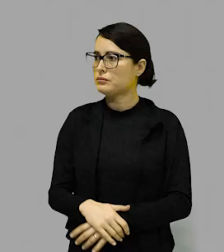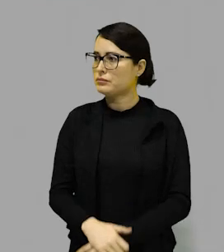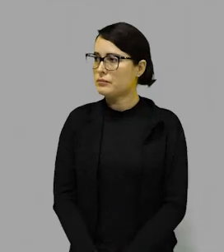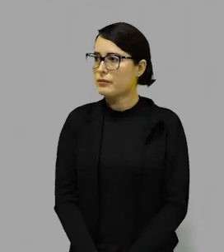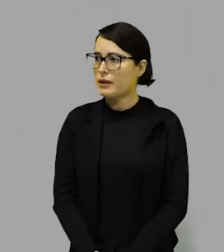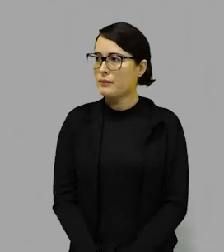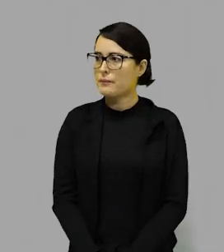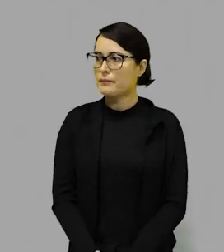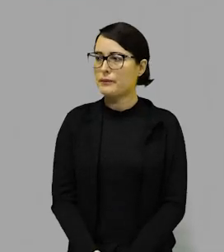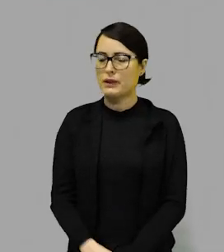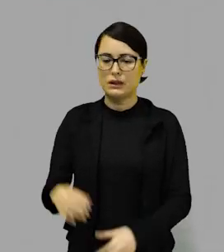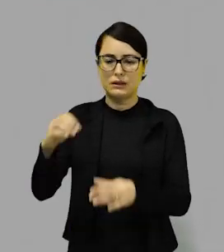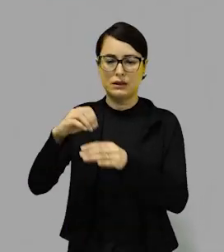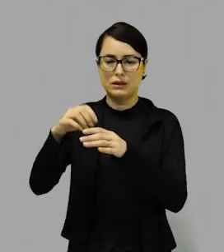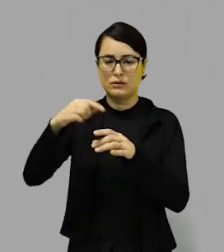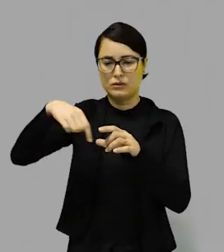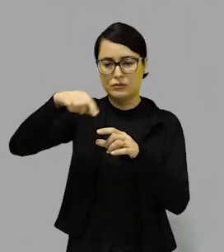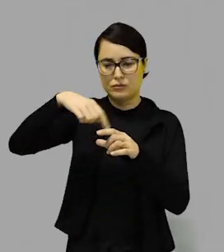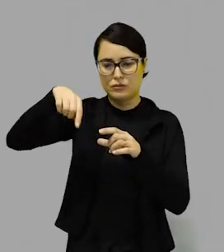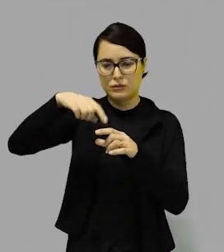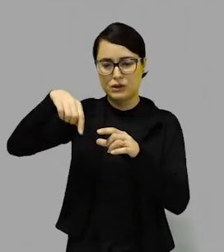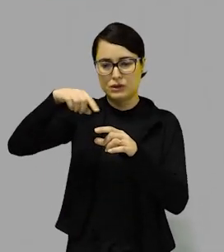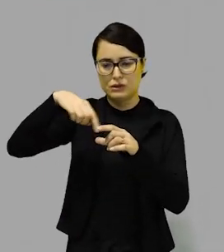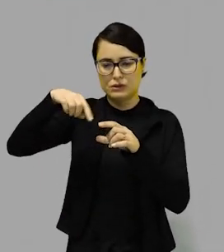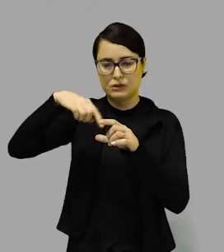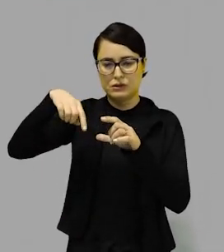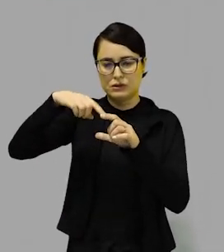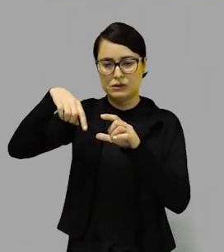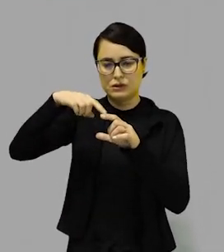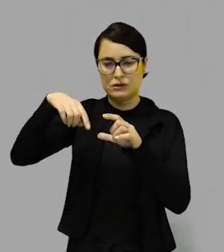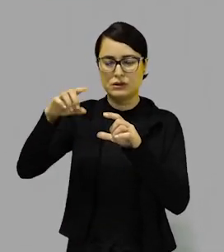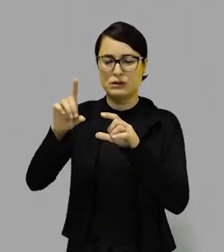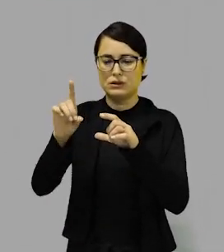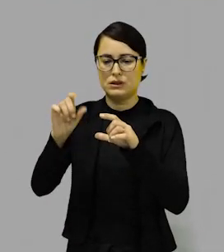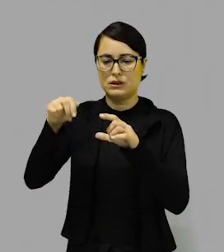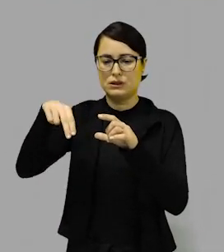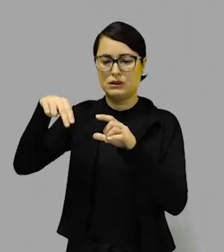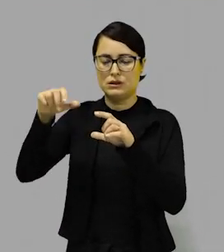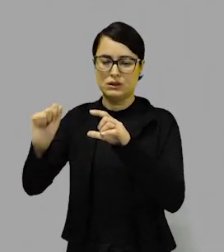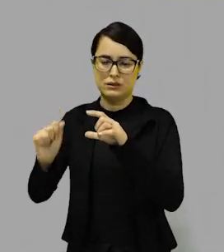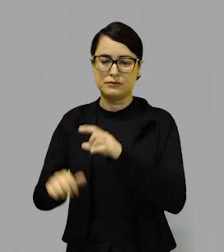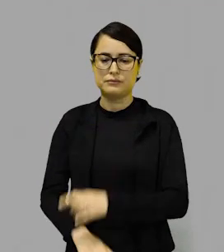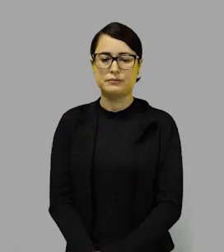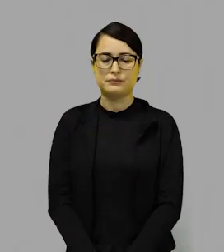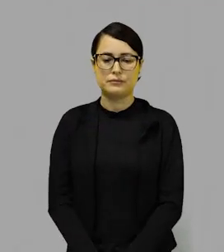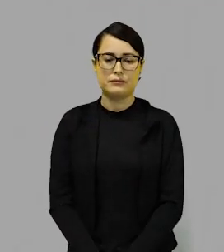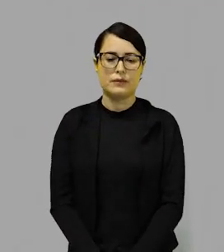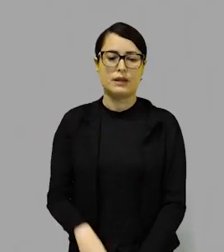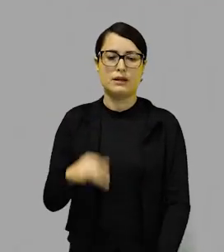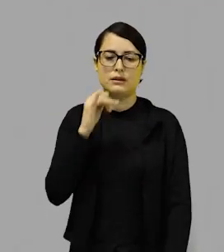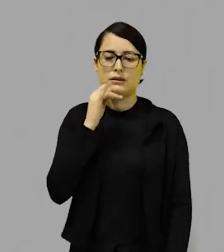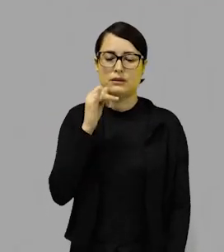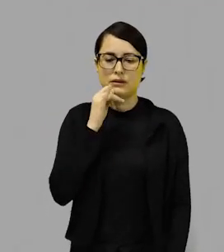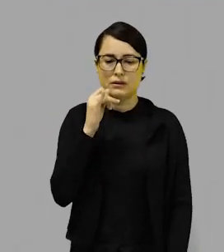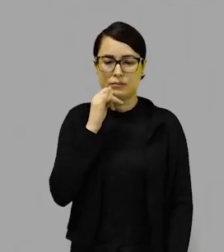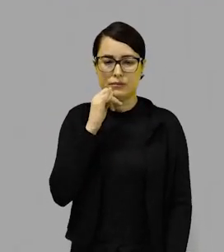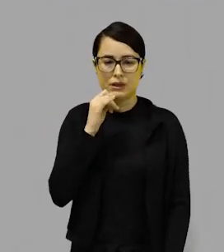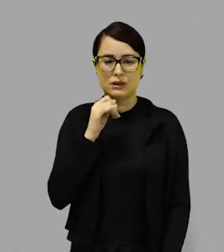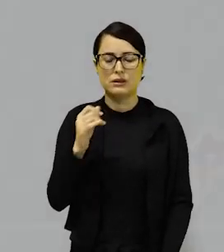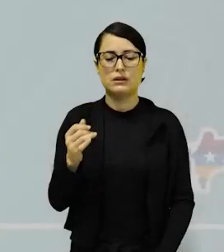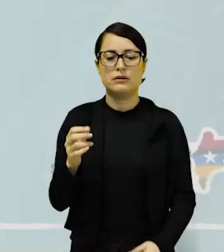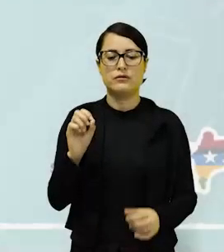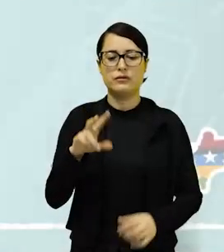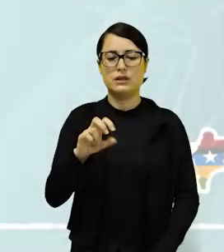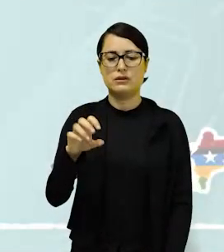proteína, lá dentro dela tem um material genético, que é DNA. Ok, pessoal? Exemplo de vírus